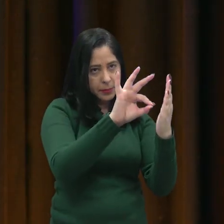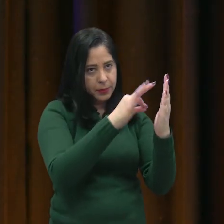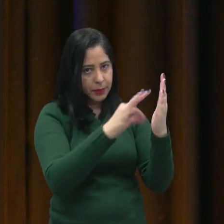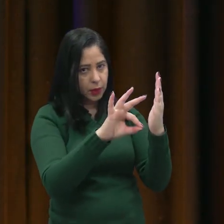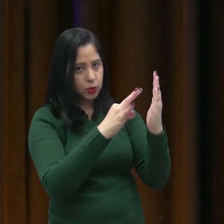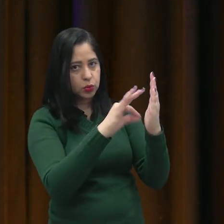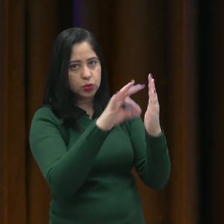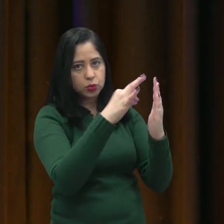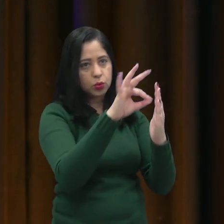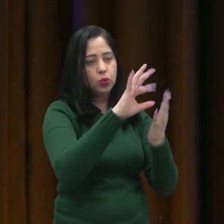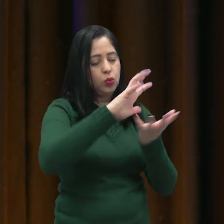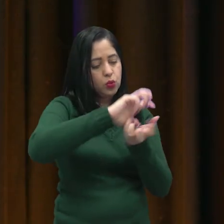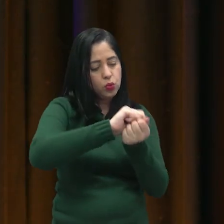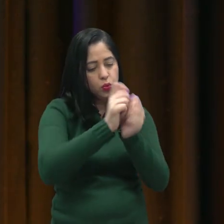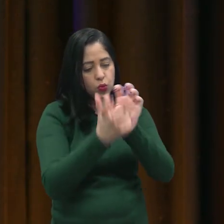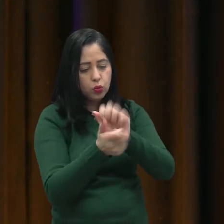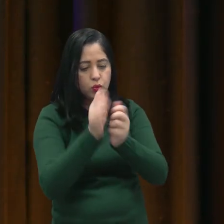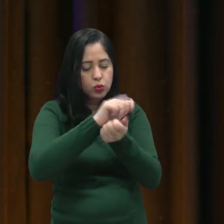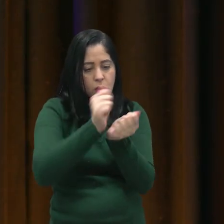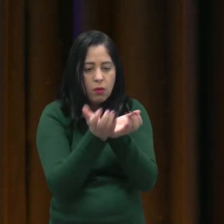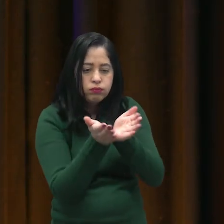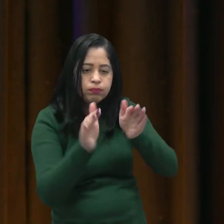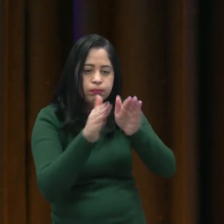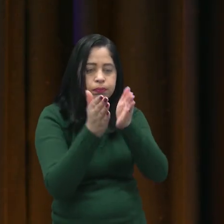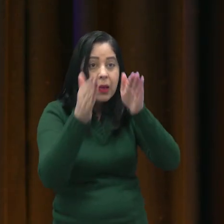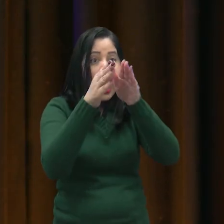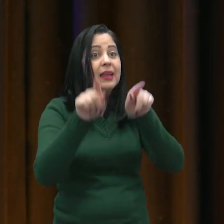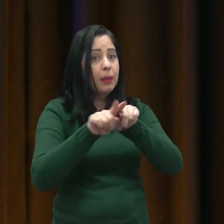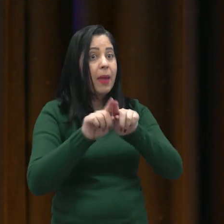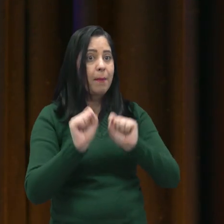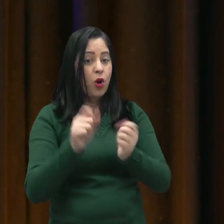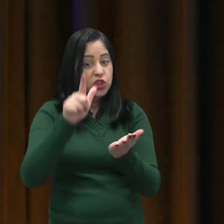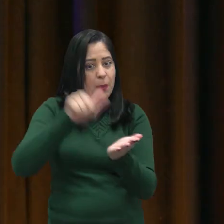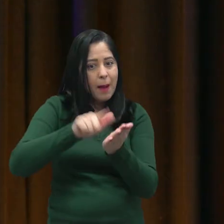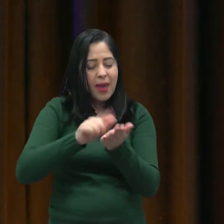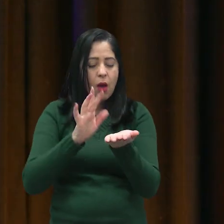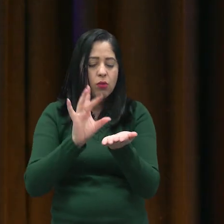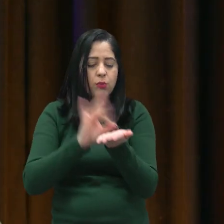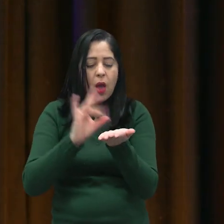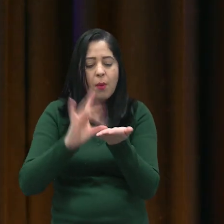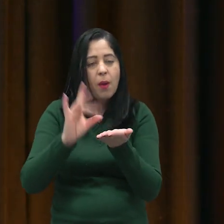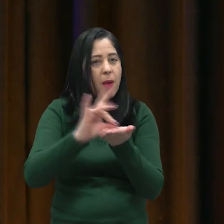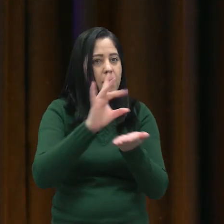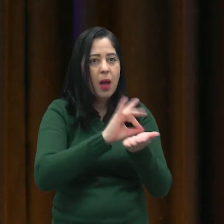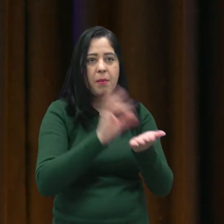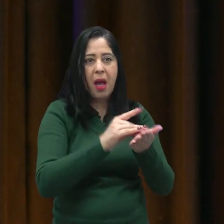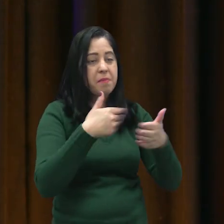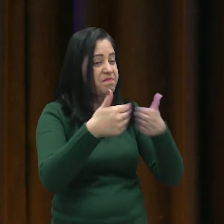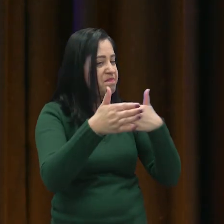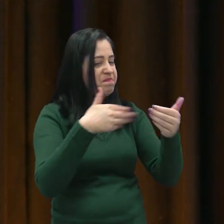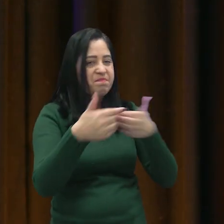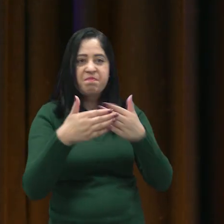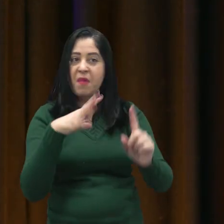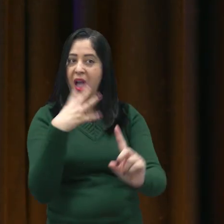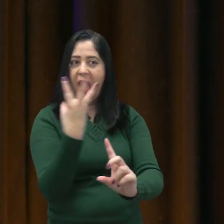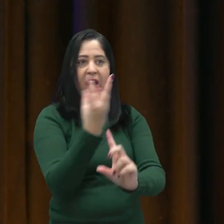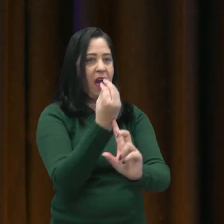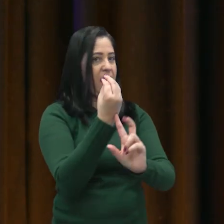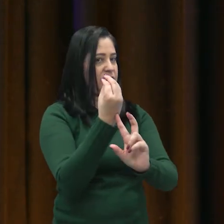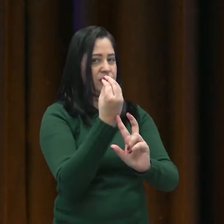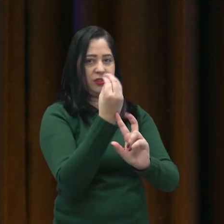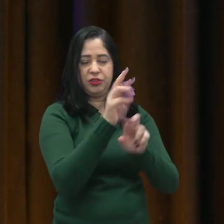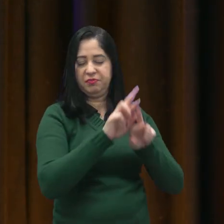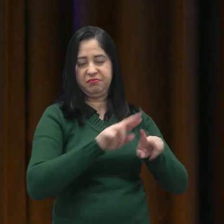vai trabalhar a questão da escultura, a gente vai trabalhar a colagem, são todos os tipos de abordagens